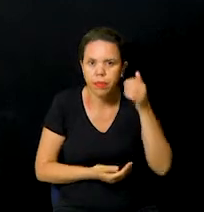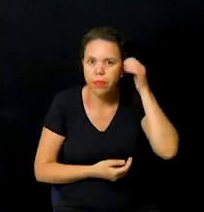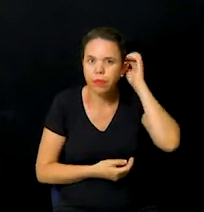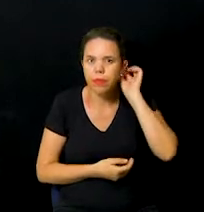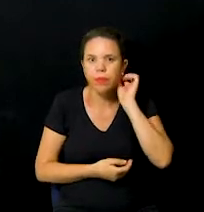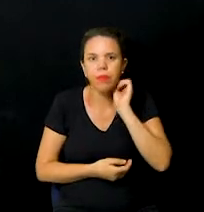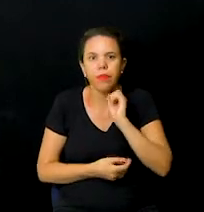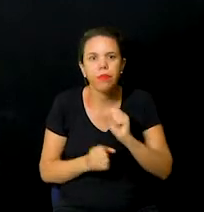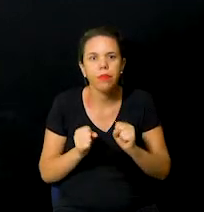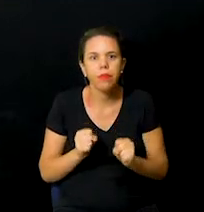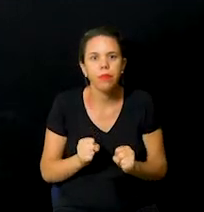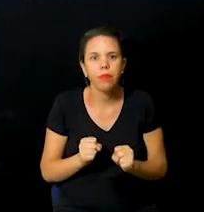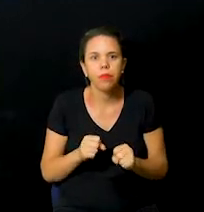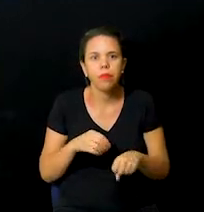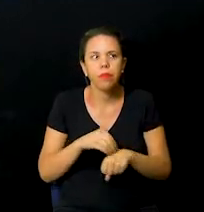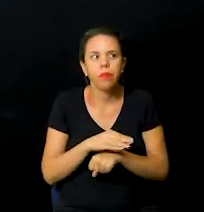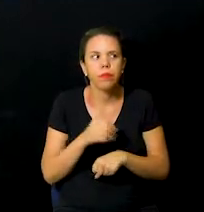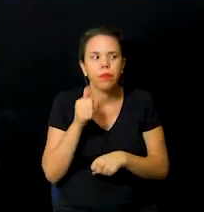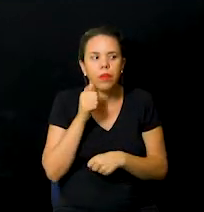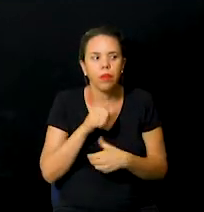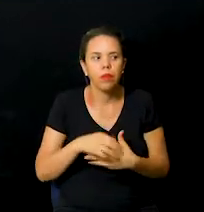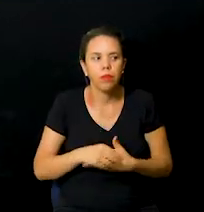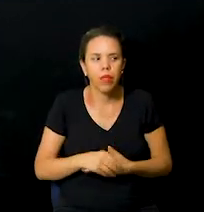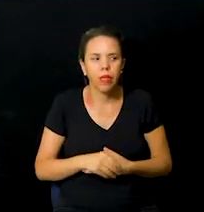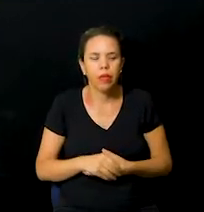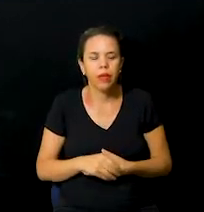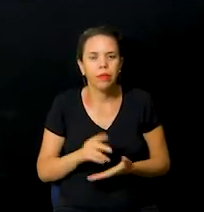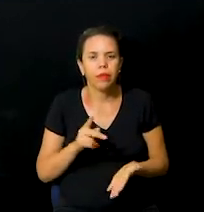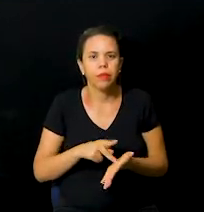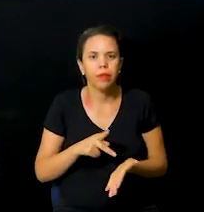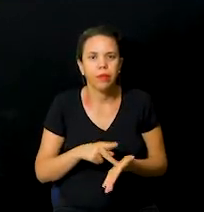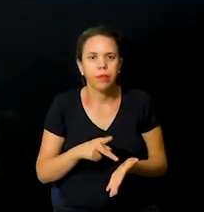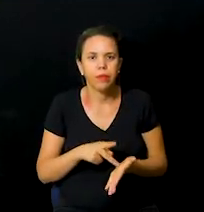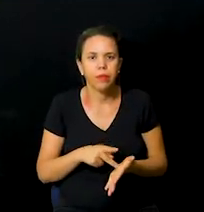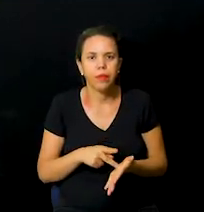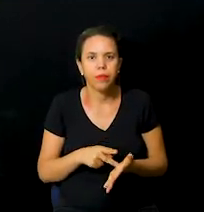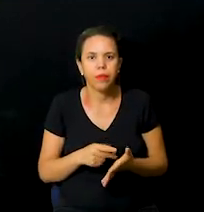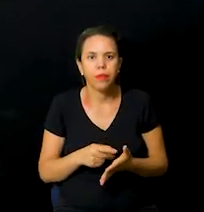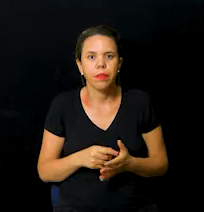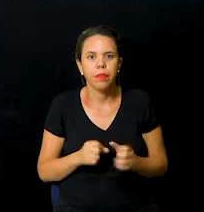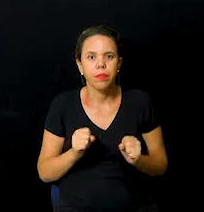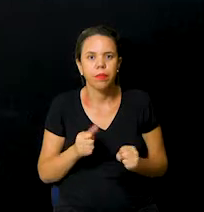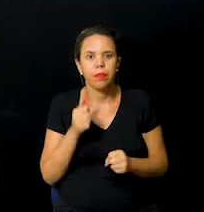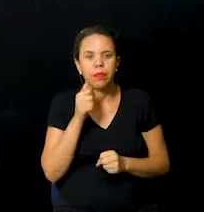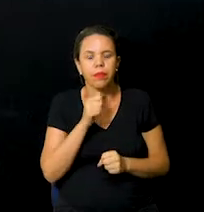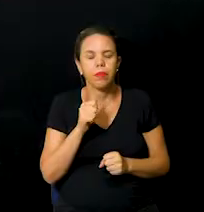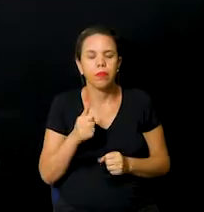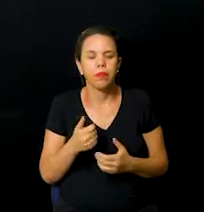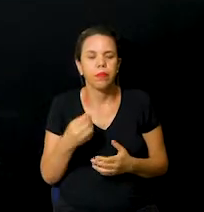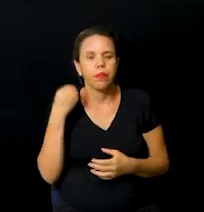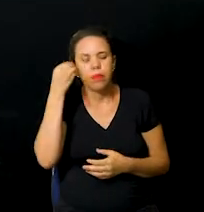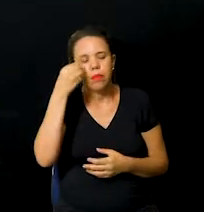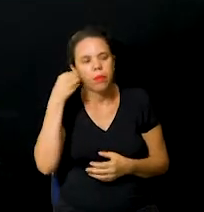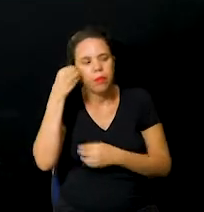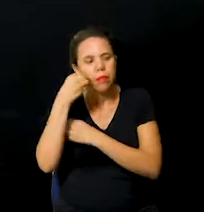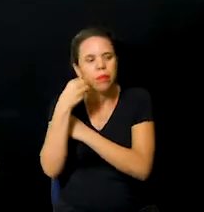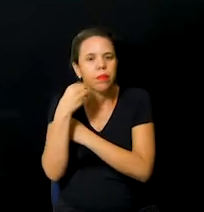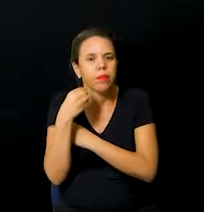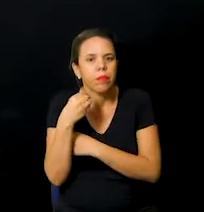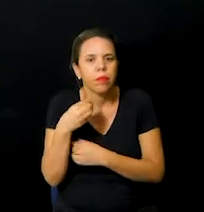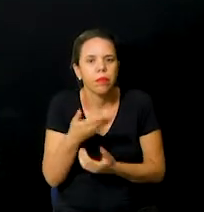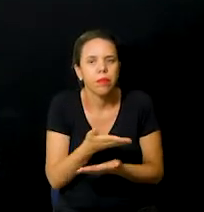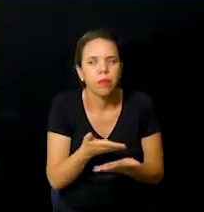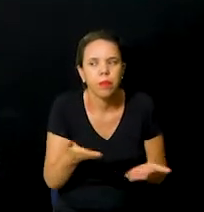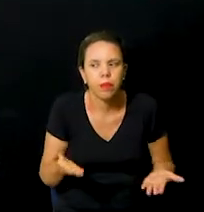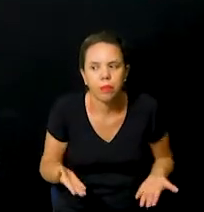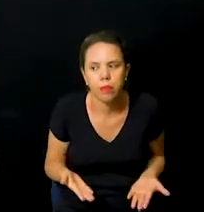ela acredita, para que a gente possa, então, trazer para ela o que é verdadeiramente o empreendedorismo feminino. E partindo dessa